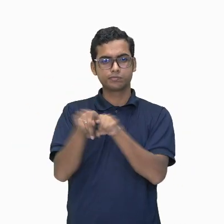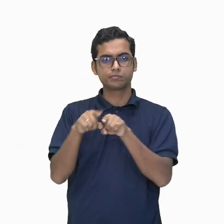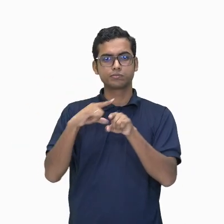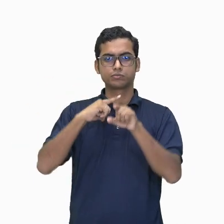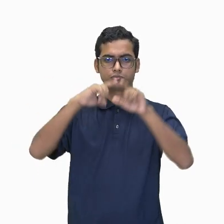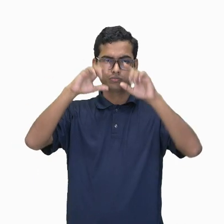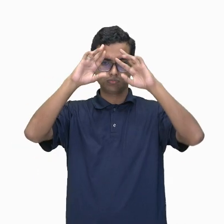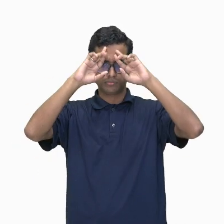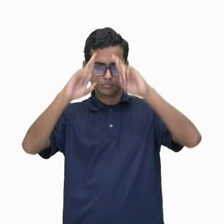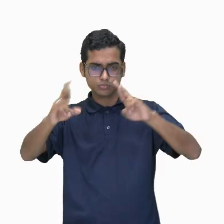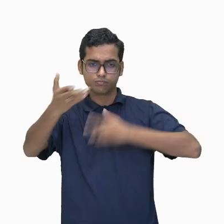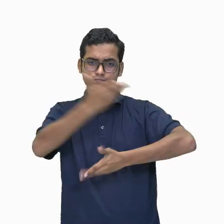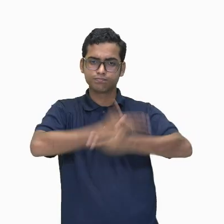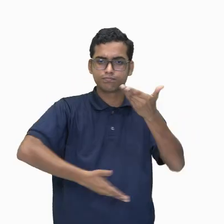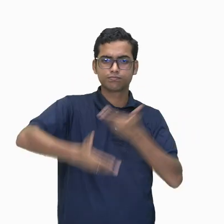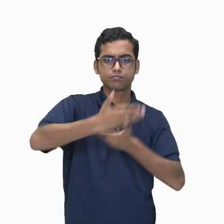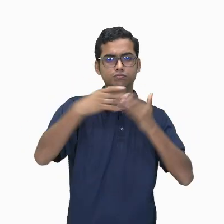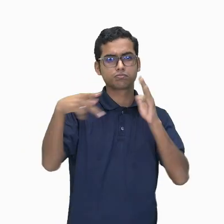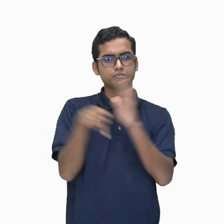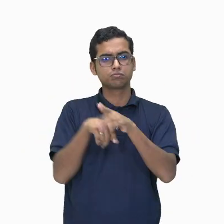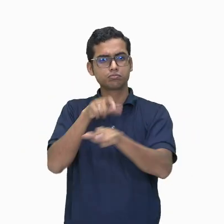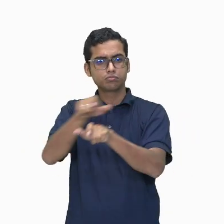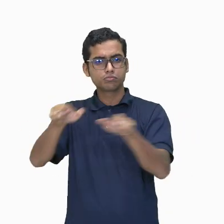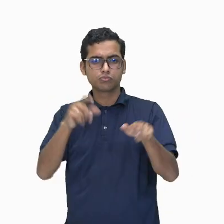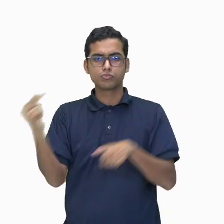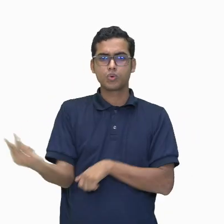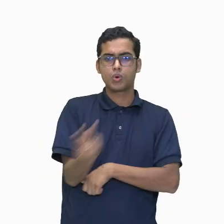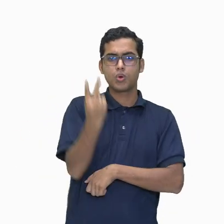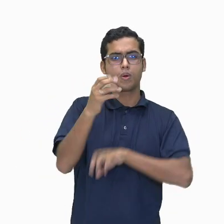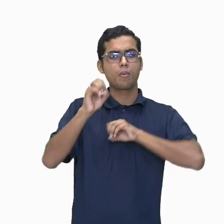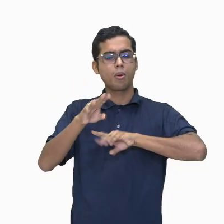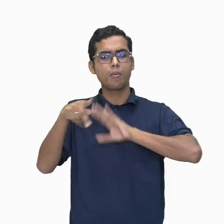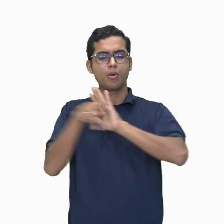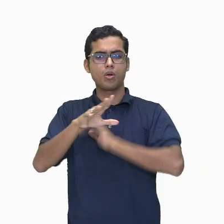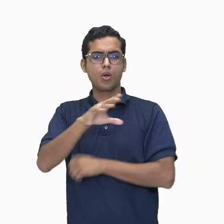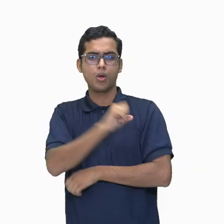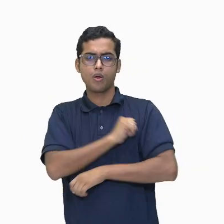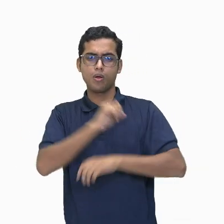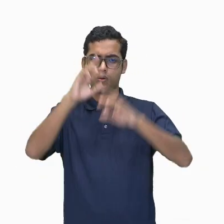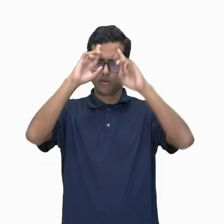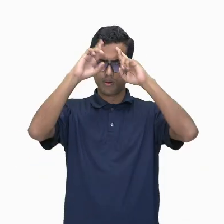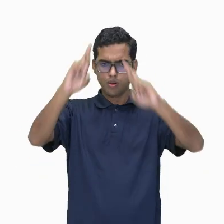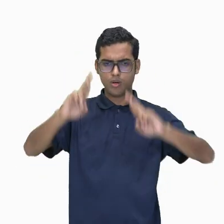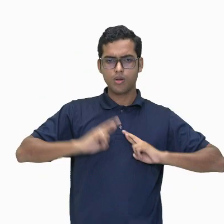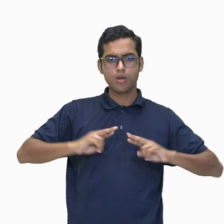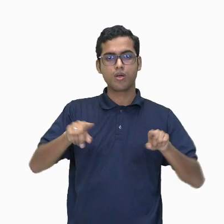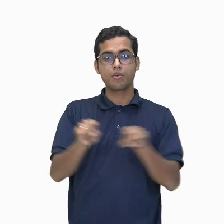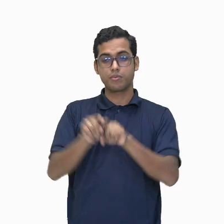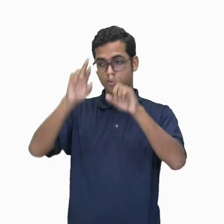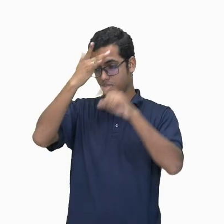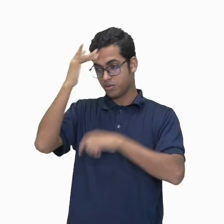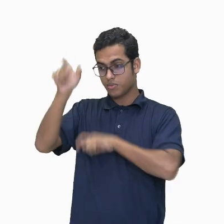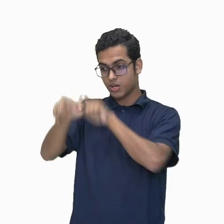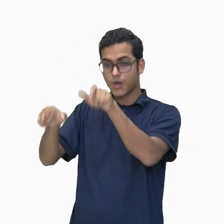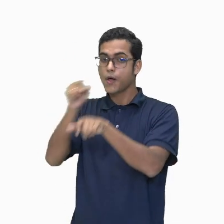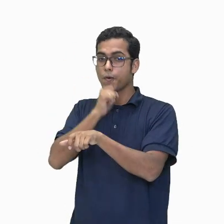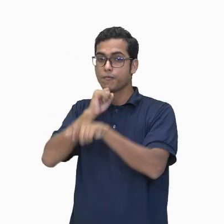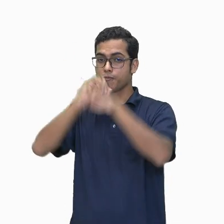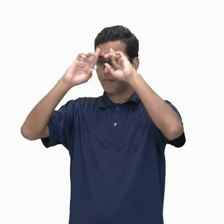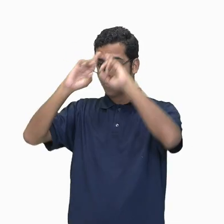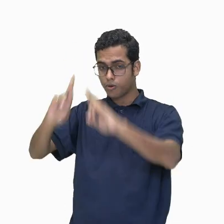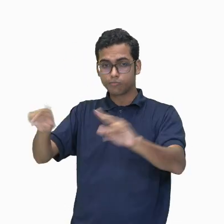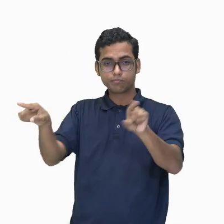comunidade afro-brasileira no amor e o respeito ao próximo, no respeito aos mais velhos, na caridade e